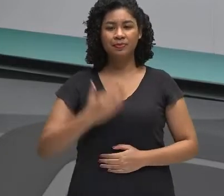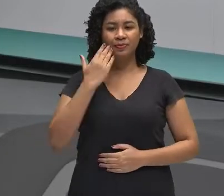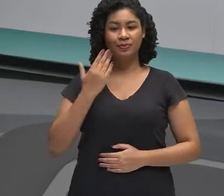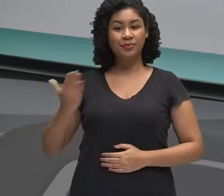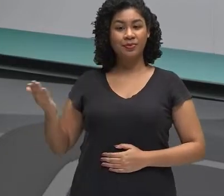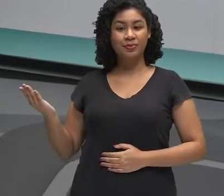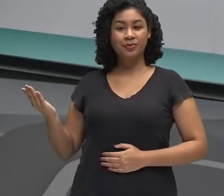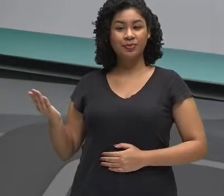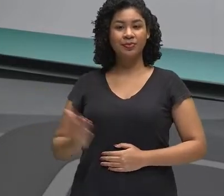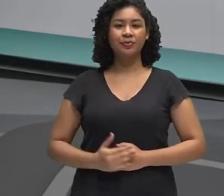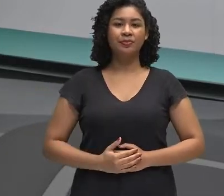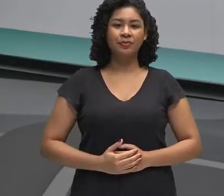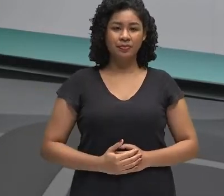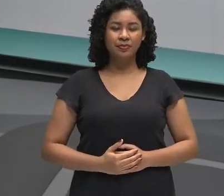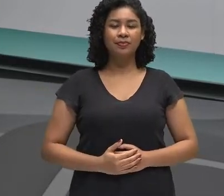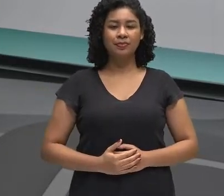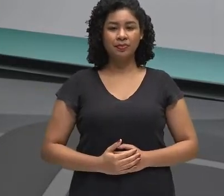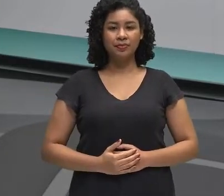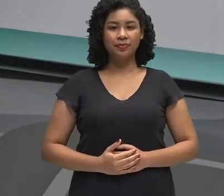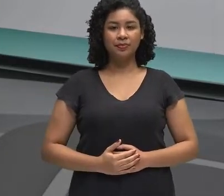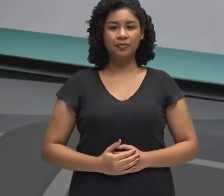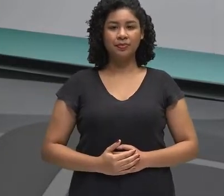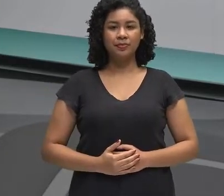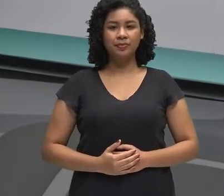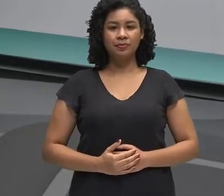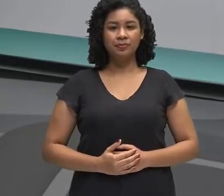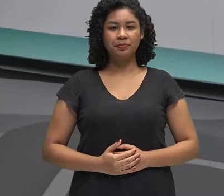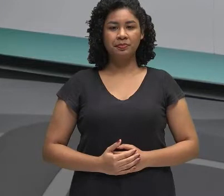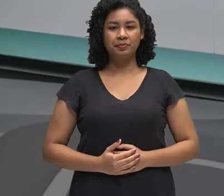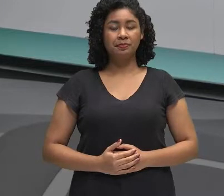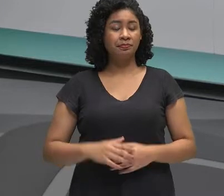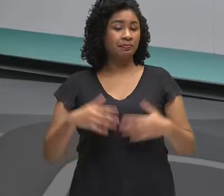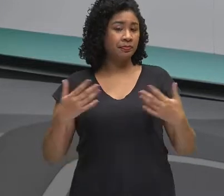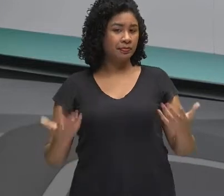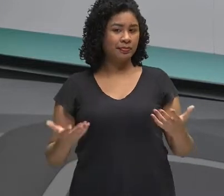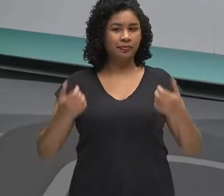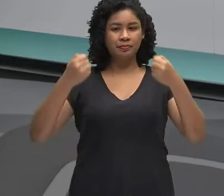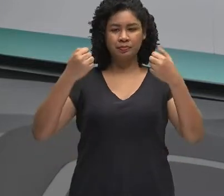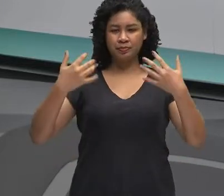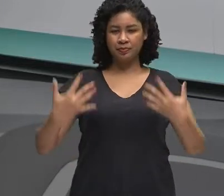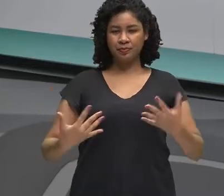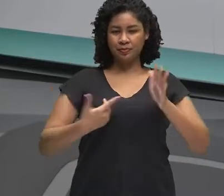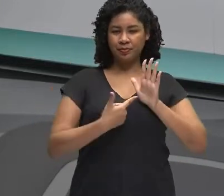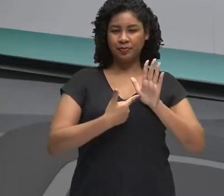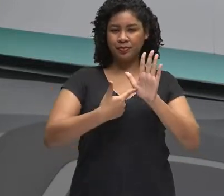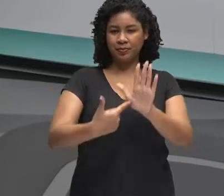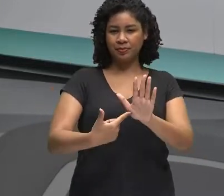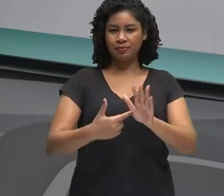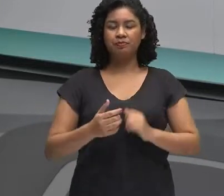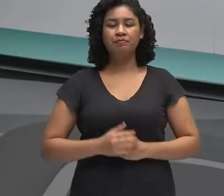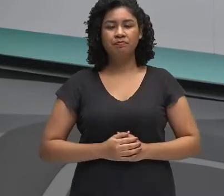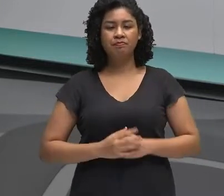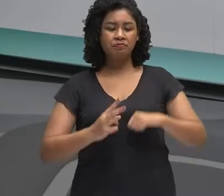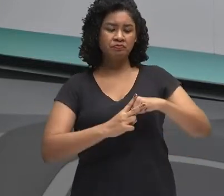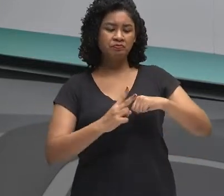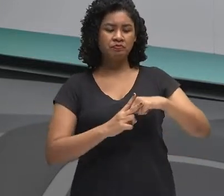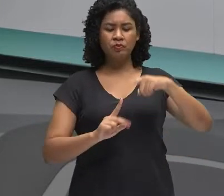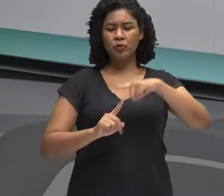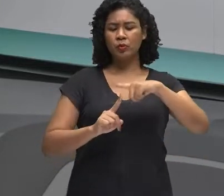são os irregular verbs? Bem, gente, então aqui, ó, vamos acompanhar. O que são esses irregular verbs?